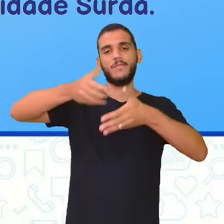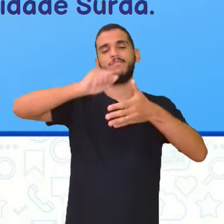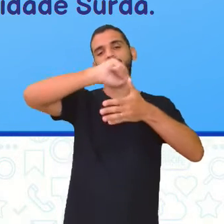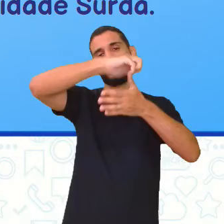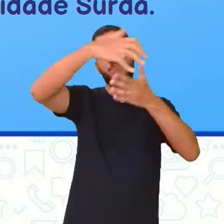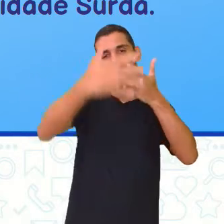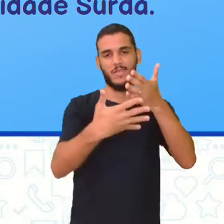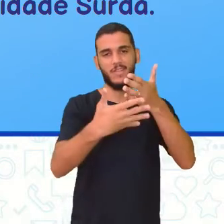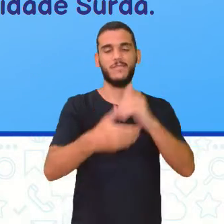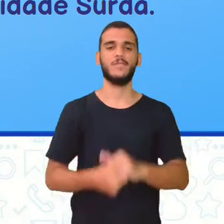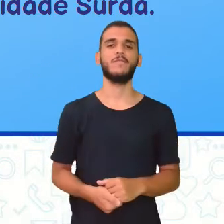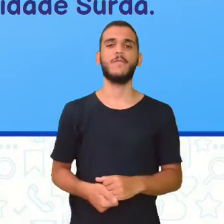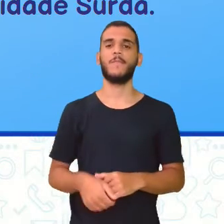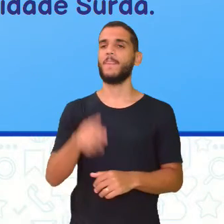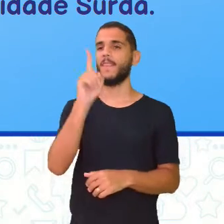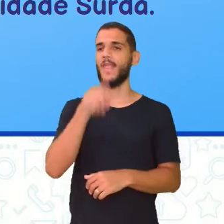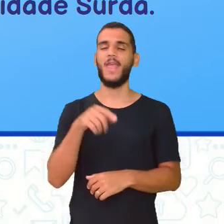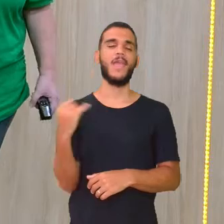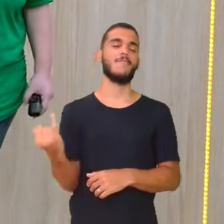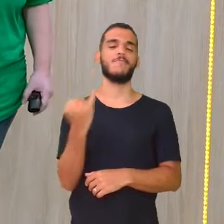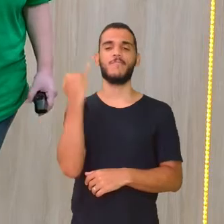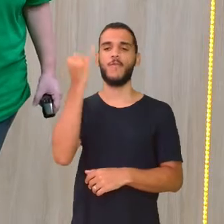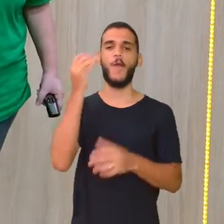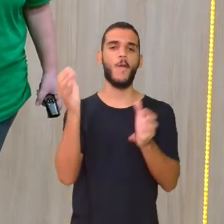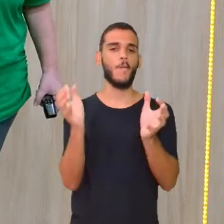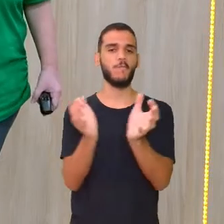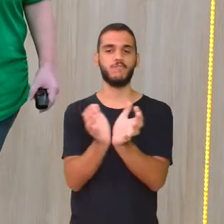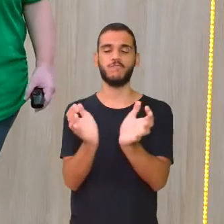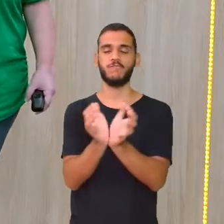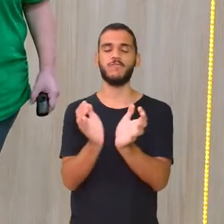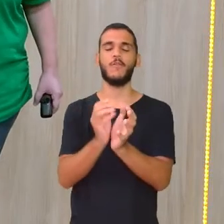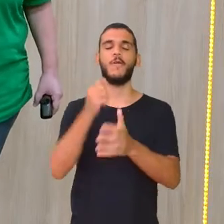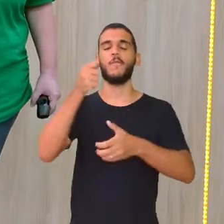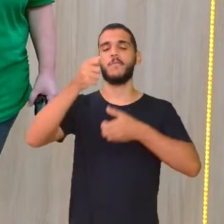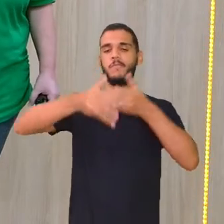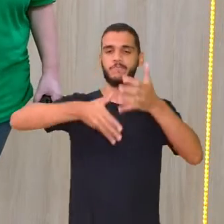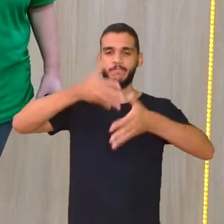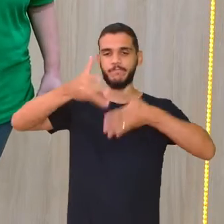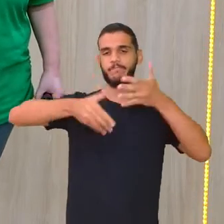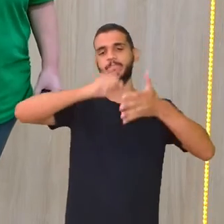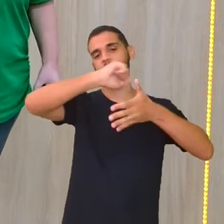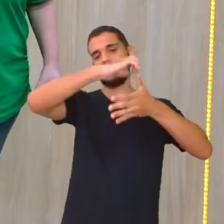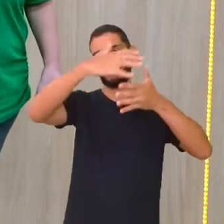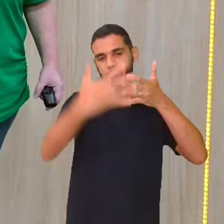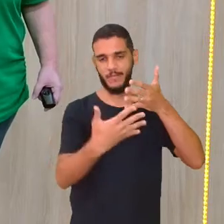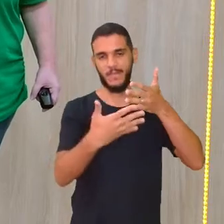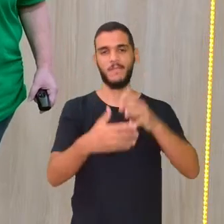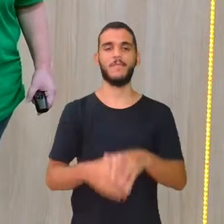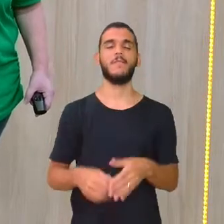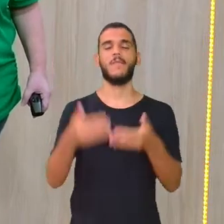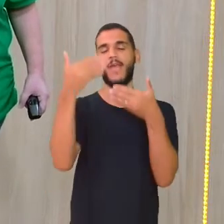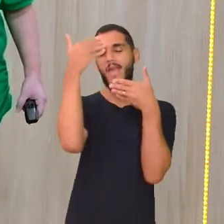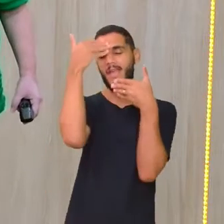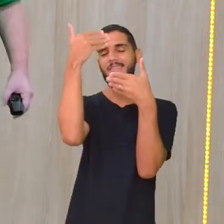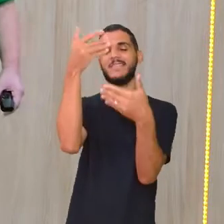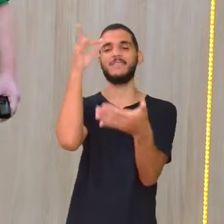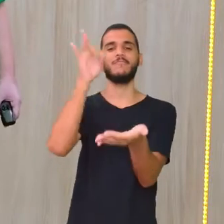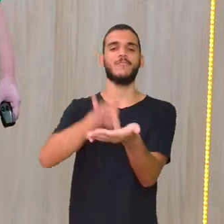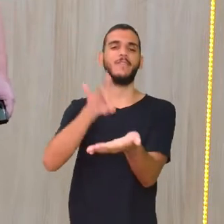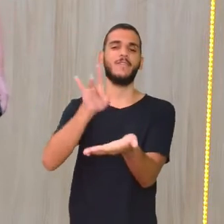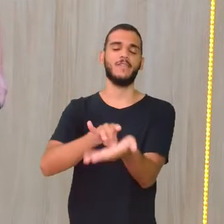é de coração para toda a equipe de Libras. Eu realmente agradeço muito